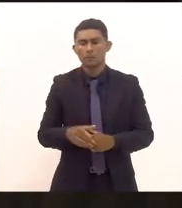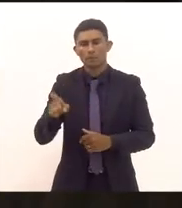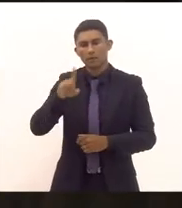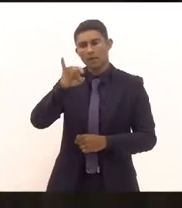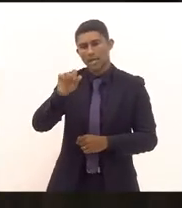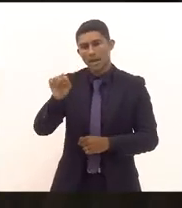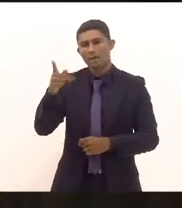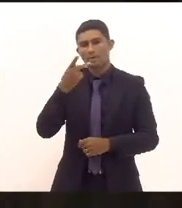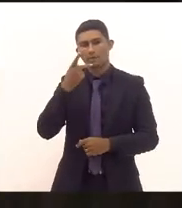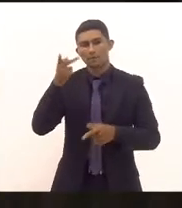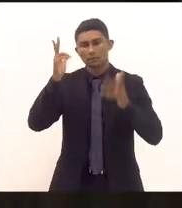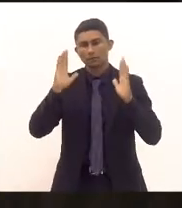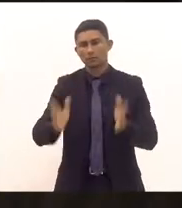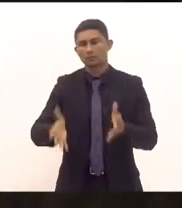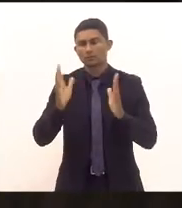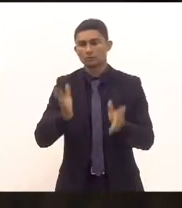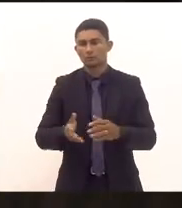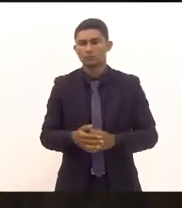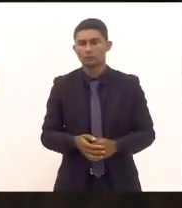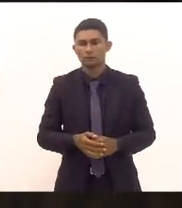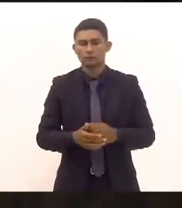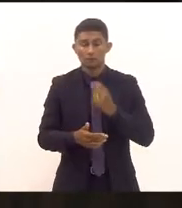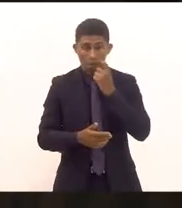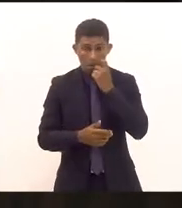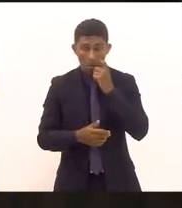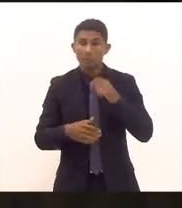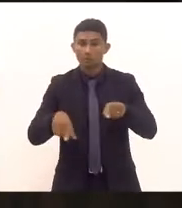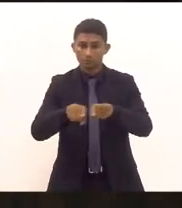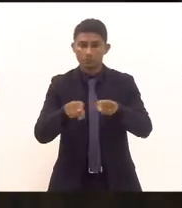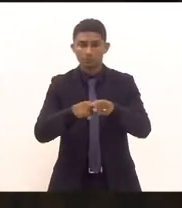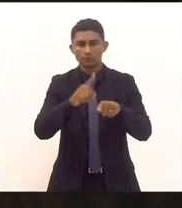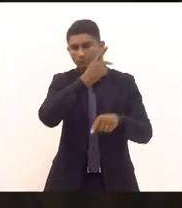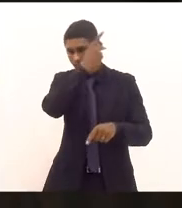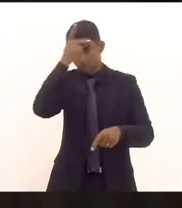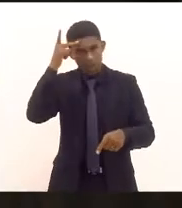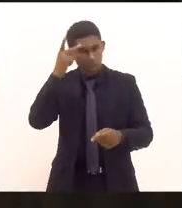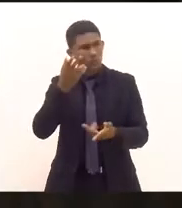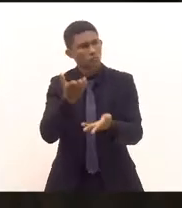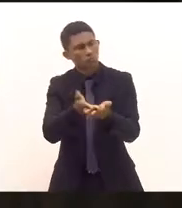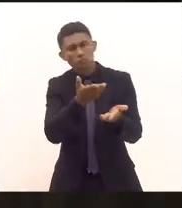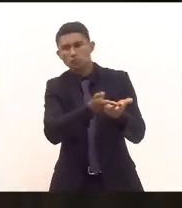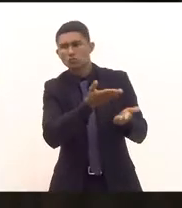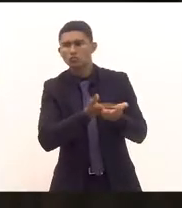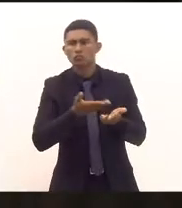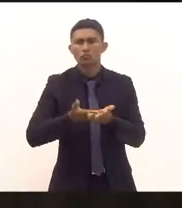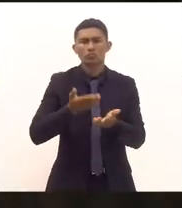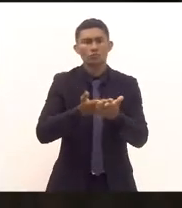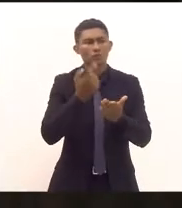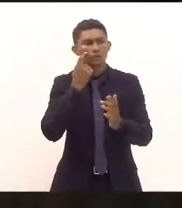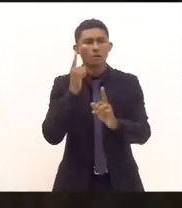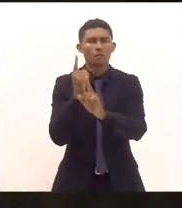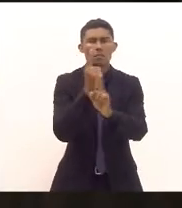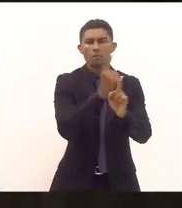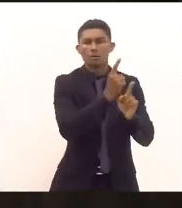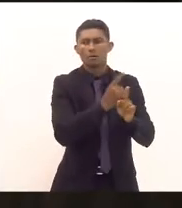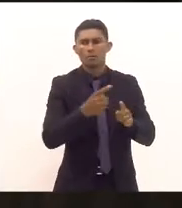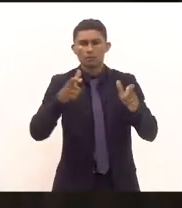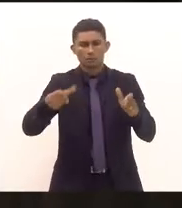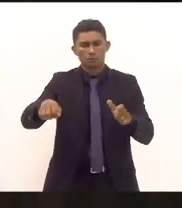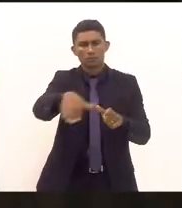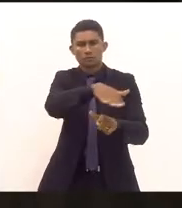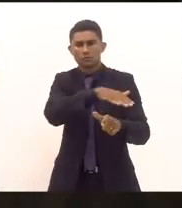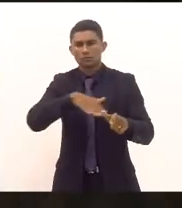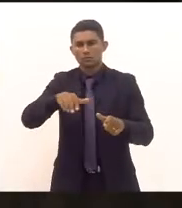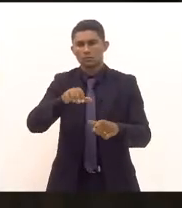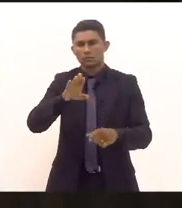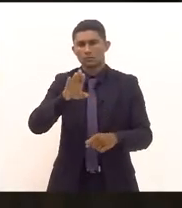tocou aqui né e muitos estudiosos que falam também que é na Baixada Fluminense a